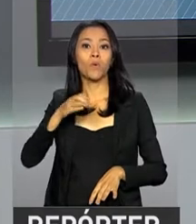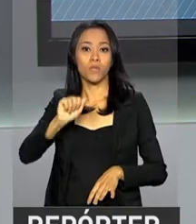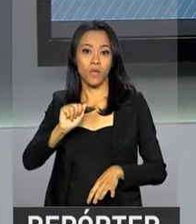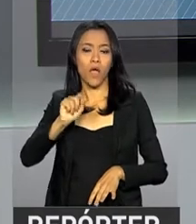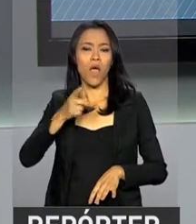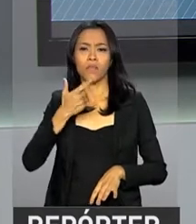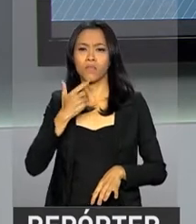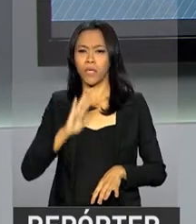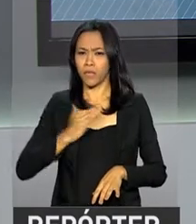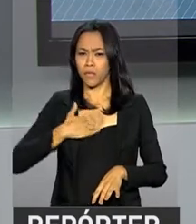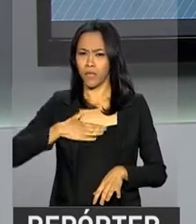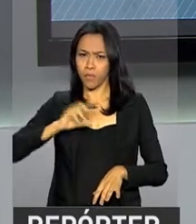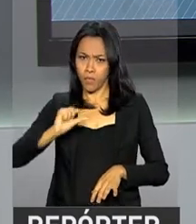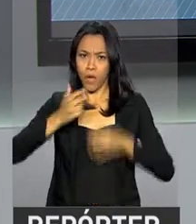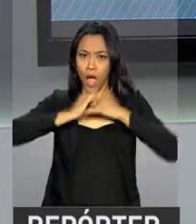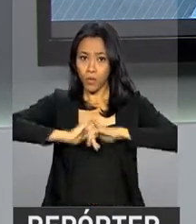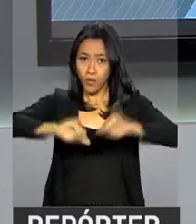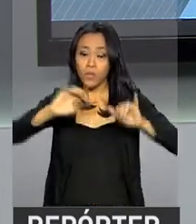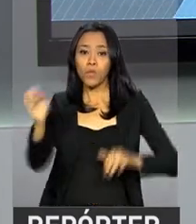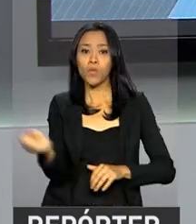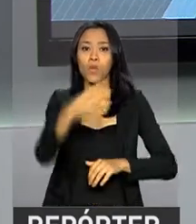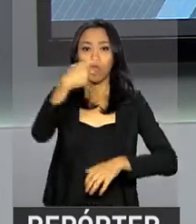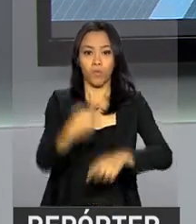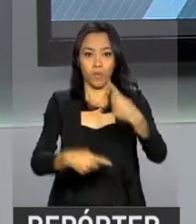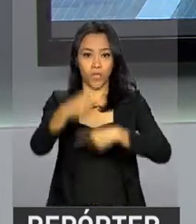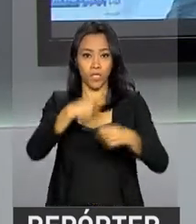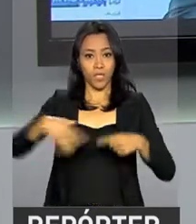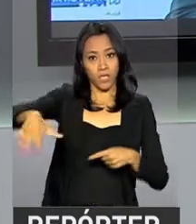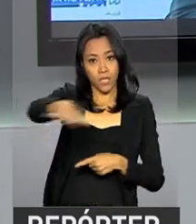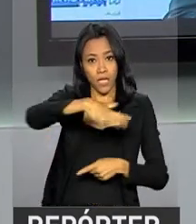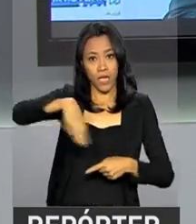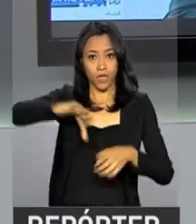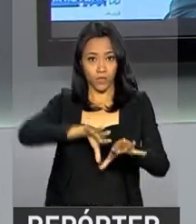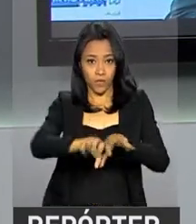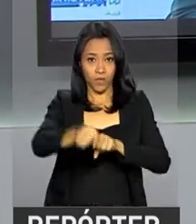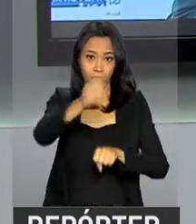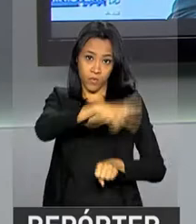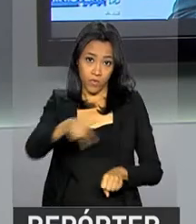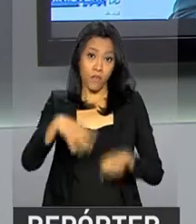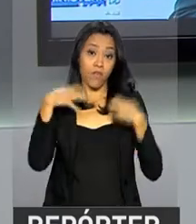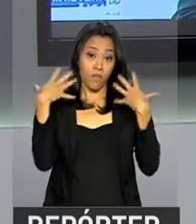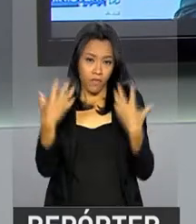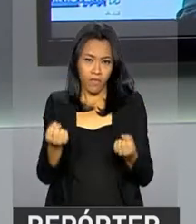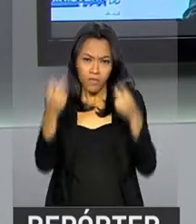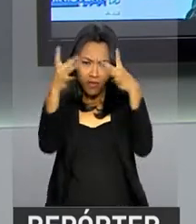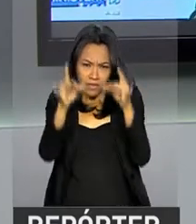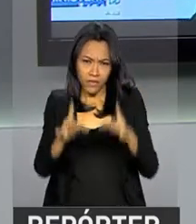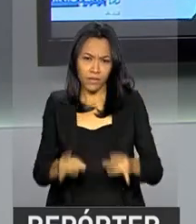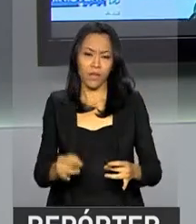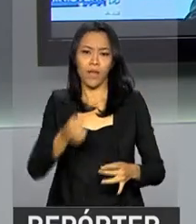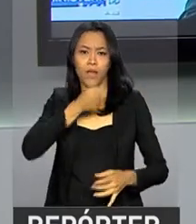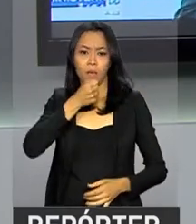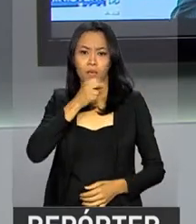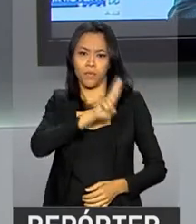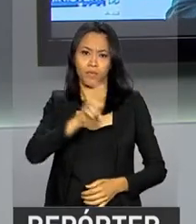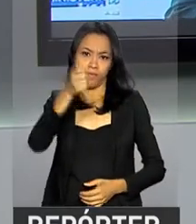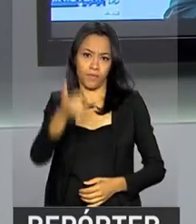nova política nacional de formação de professores. Vamos então saber os detalhes com o repórter João Pedro Neto. Bom dia, João